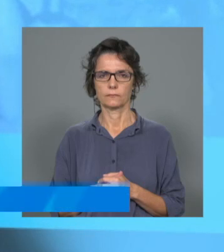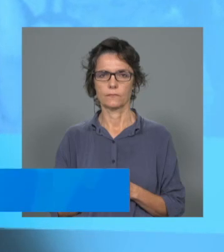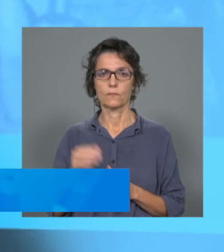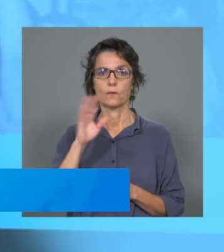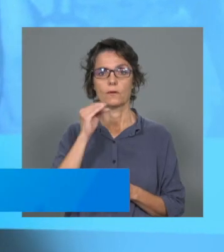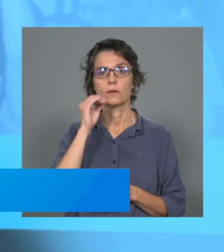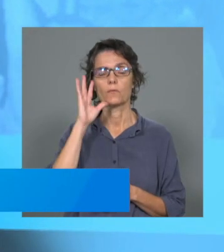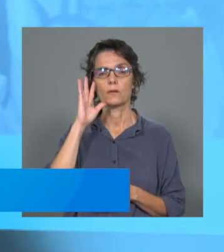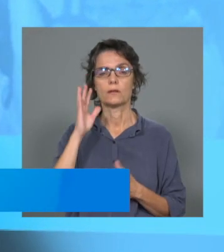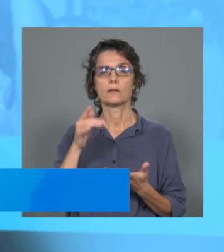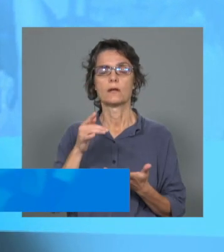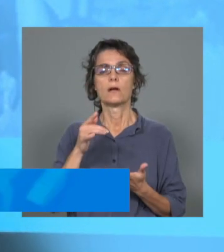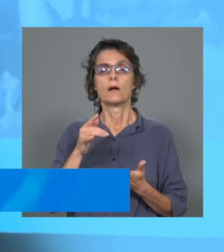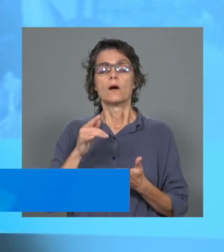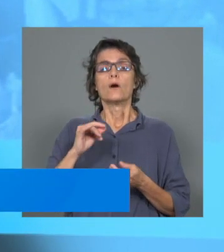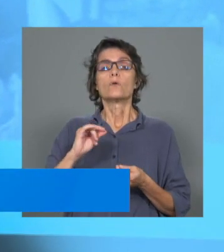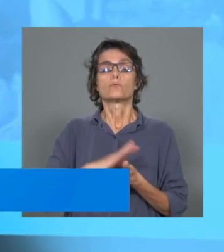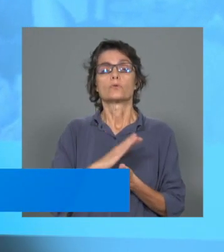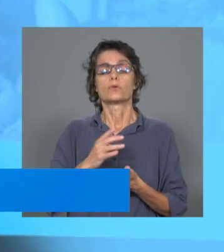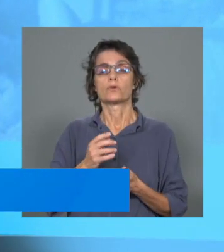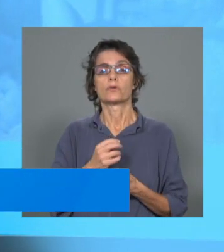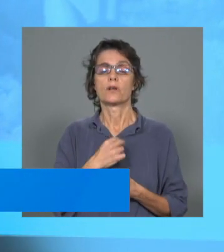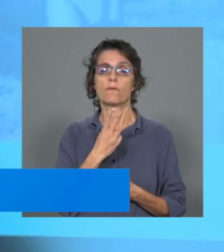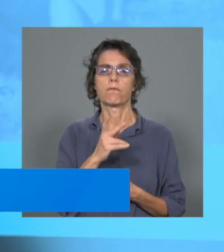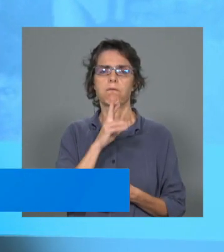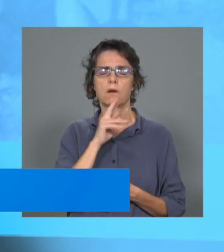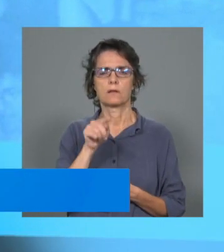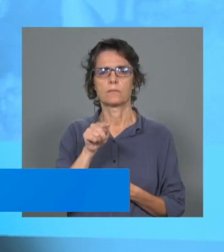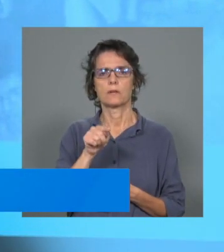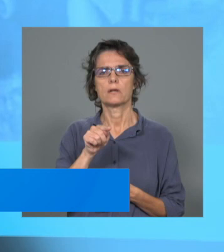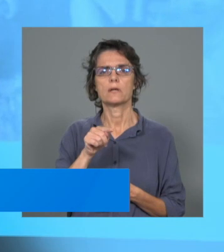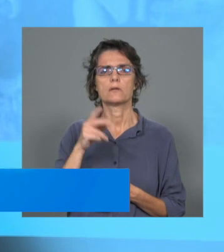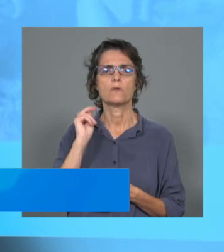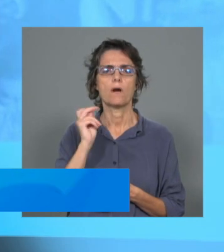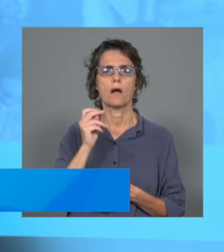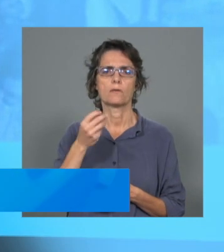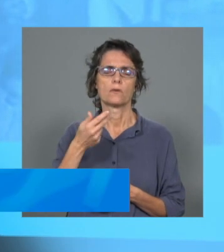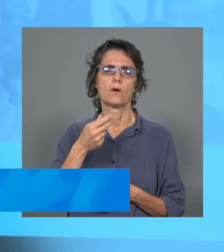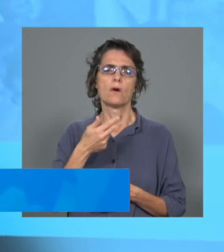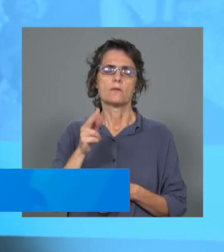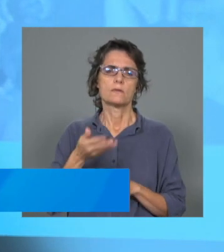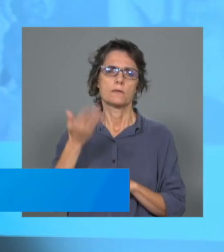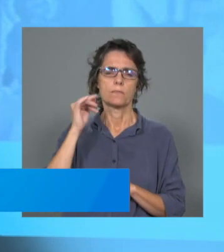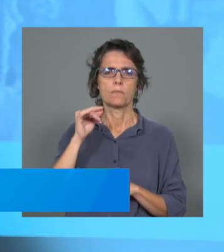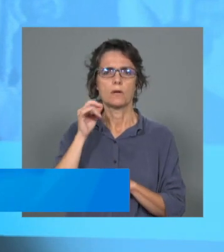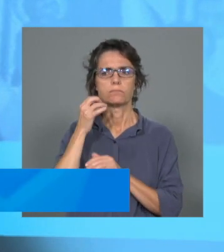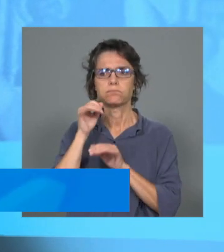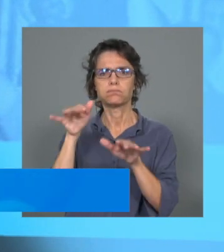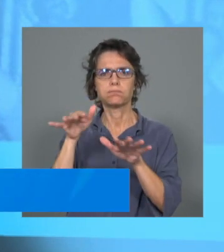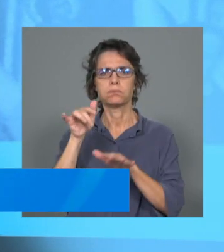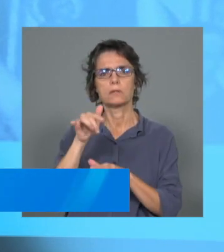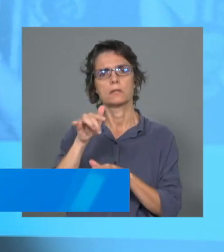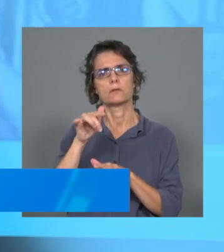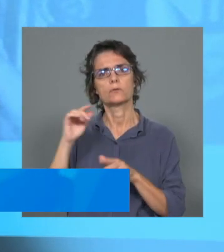Olá, muito boa tarde. O jornal Voz da Fátima é um jornal centenário. Ao longo do último ano, os 100 anos de publicação foram assinalados em iniciativas que